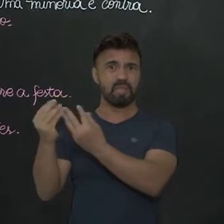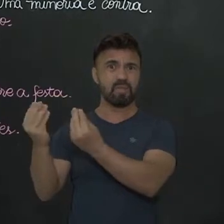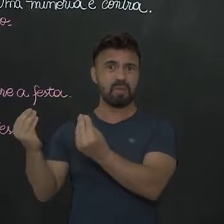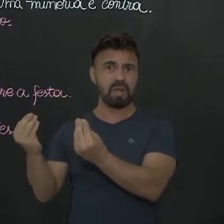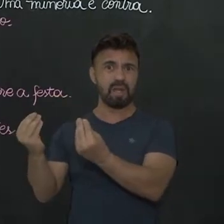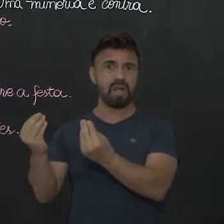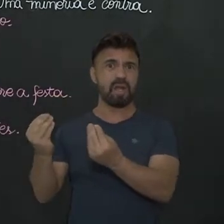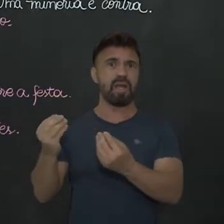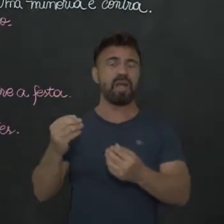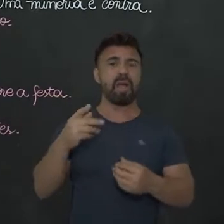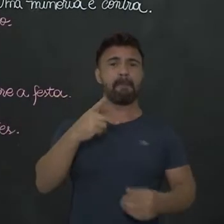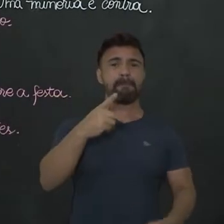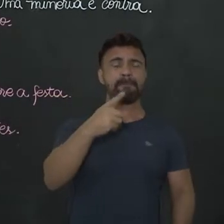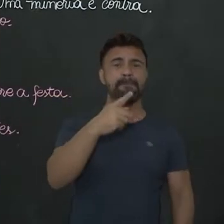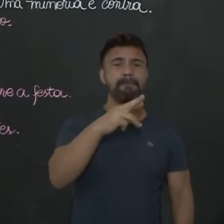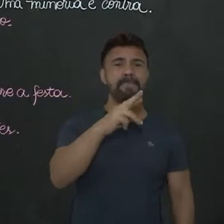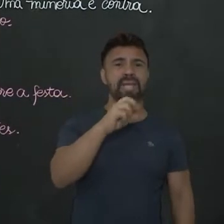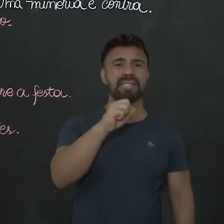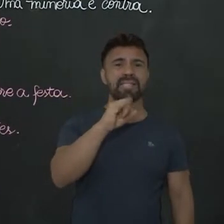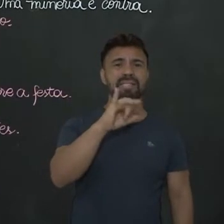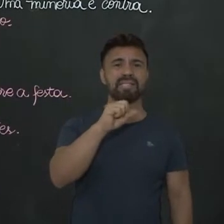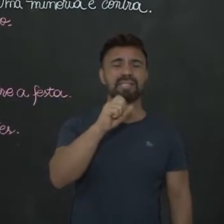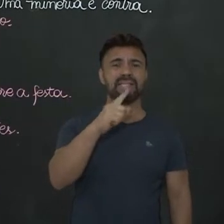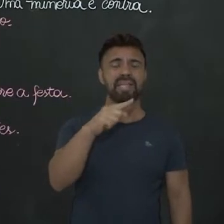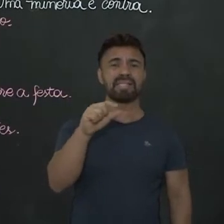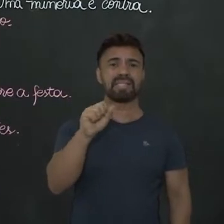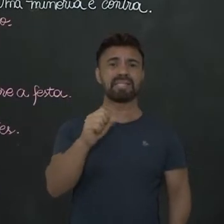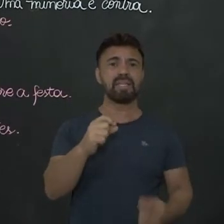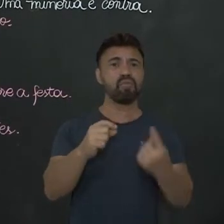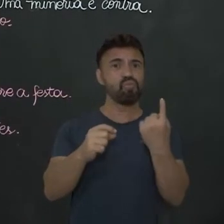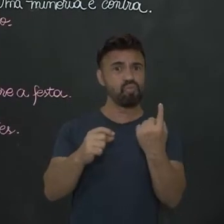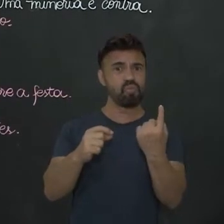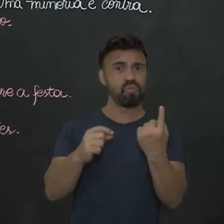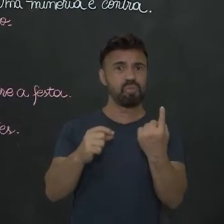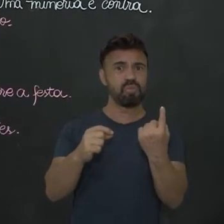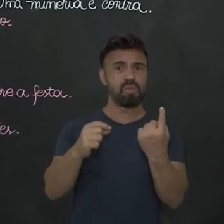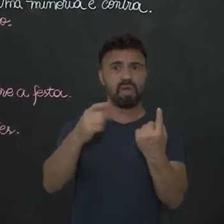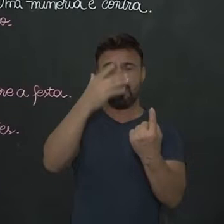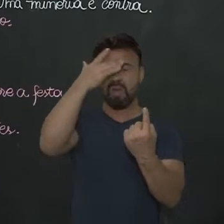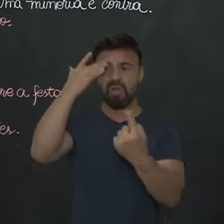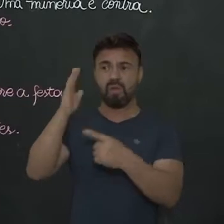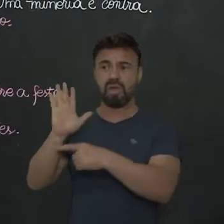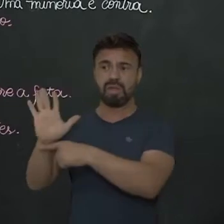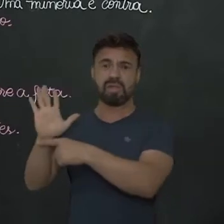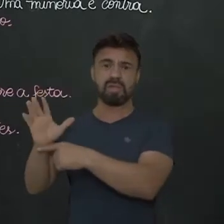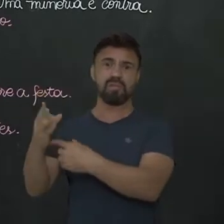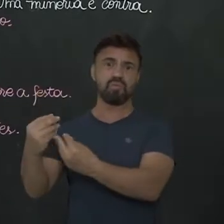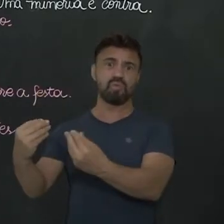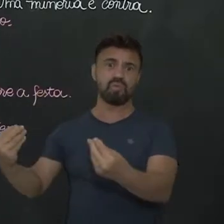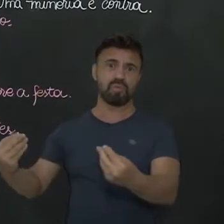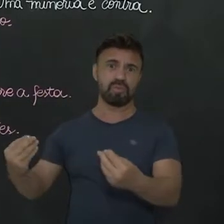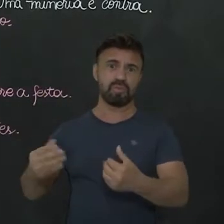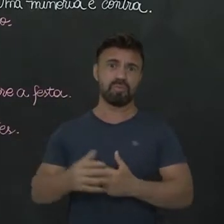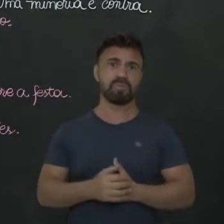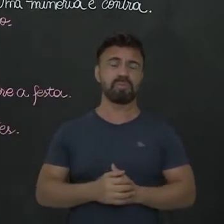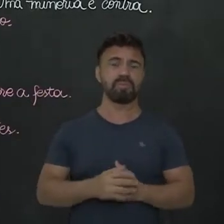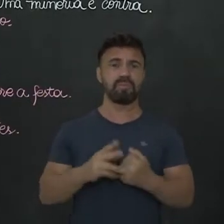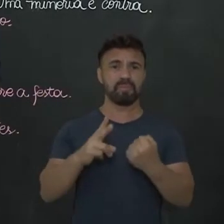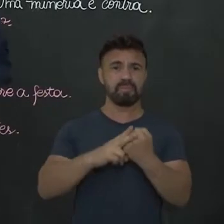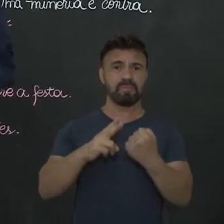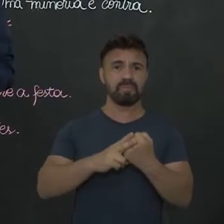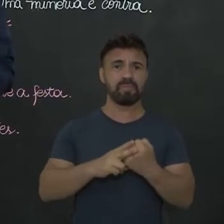no singular, já que a gente não sabe quem é o sujeito. Nessas construções de índice de indeterminação, a gente mantém o verbo